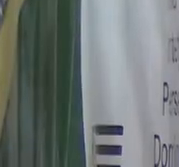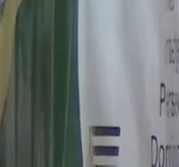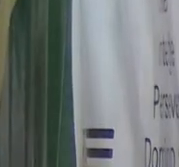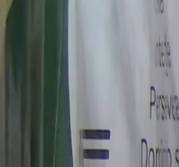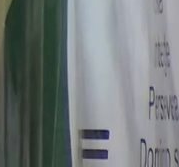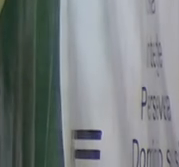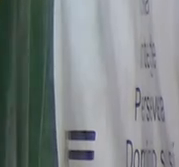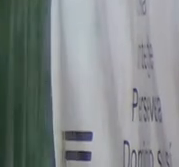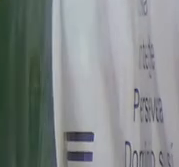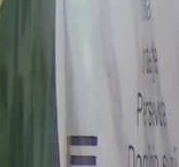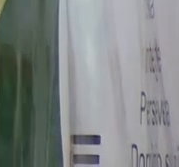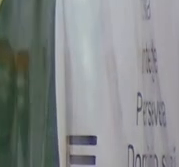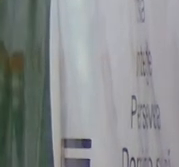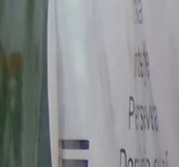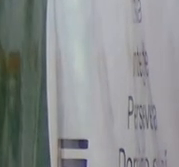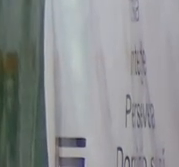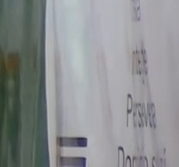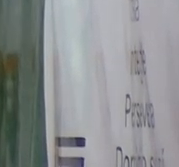E aí